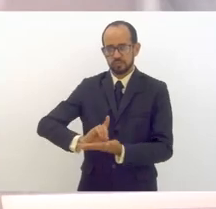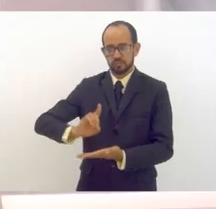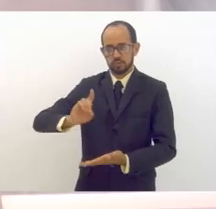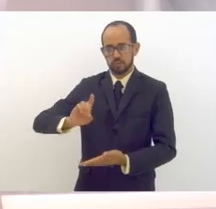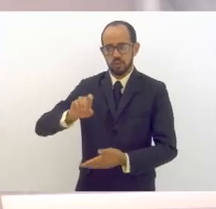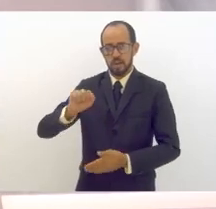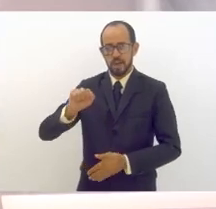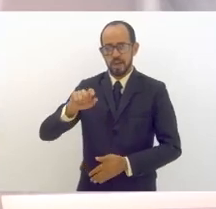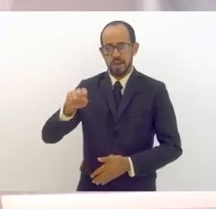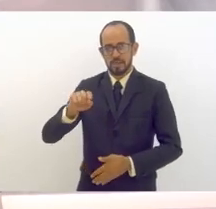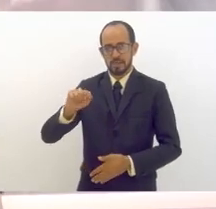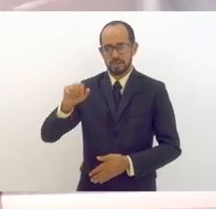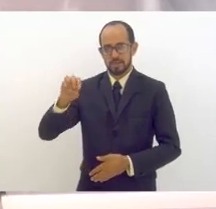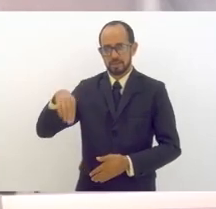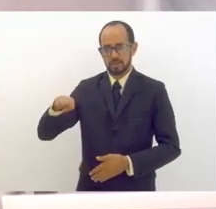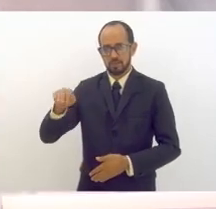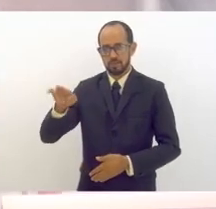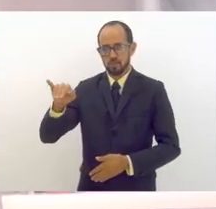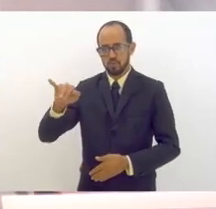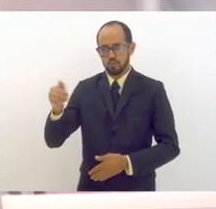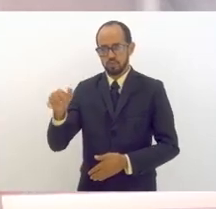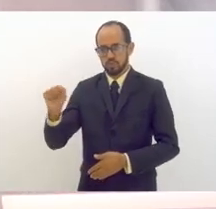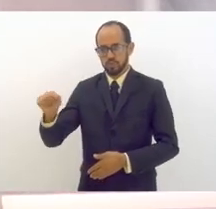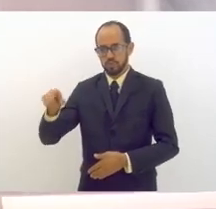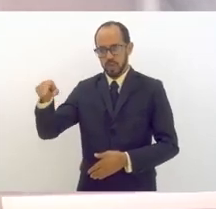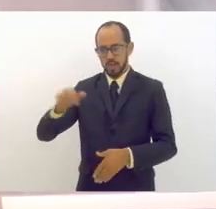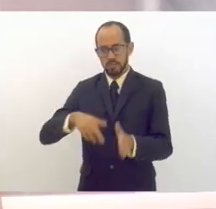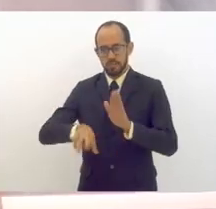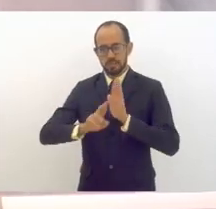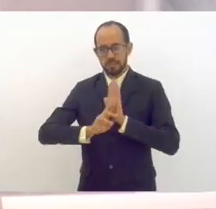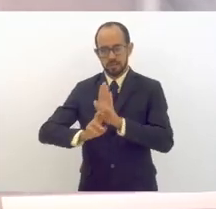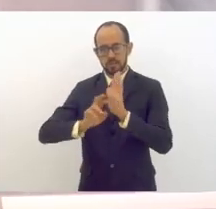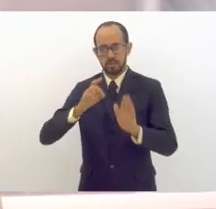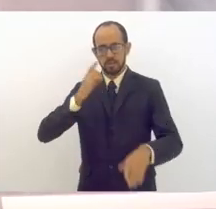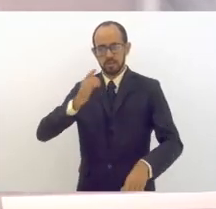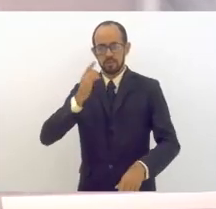Azambuja, representante da Defensoria Pública do Estado do Rio de Janeiro.